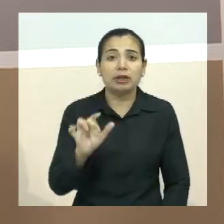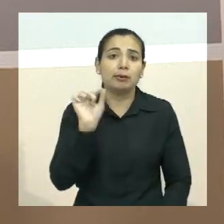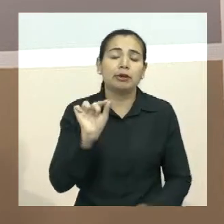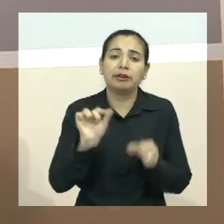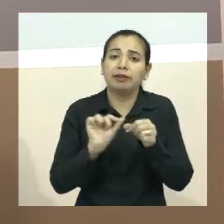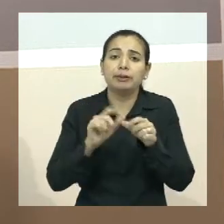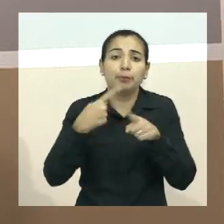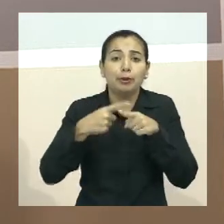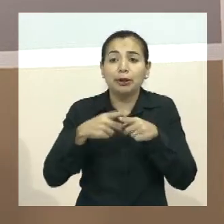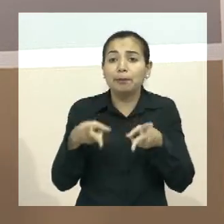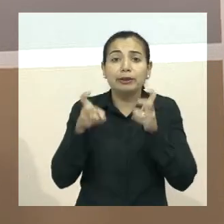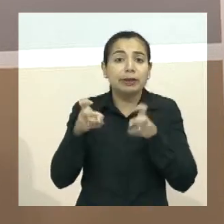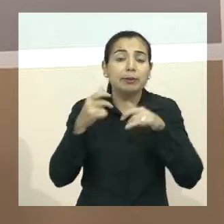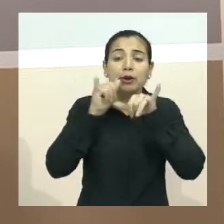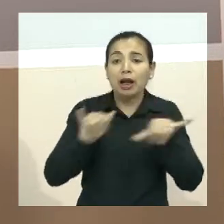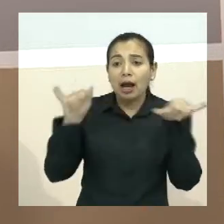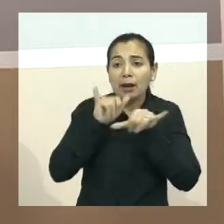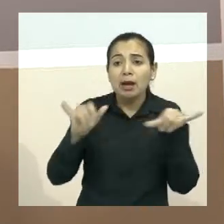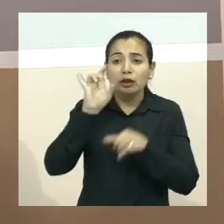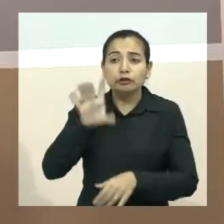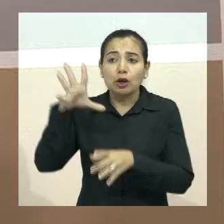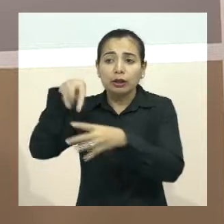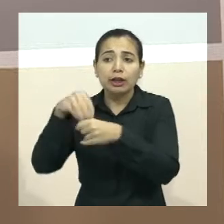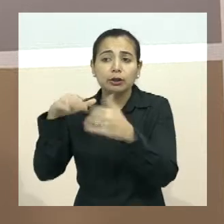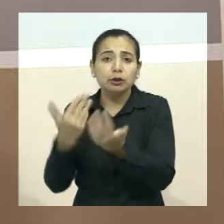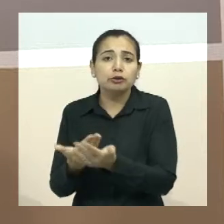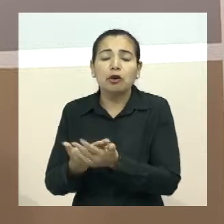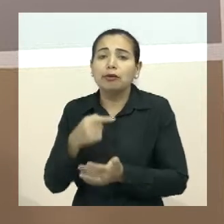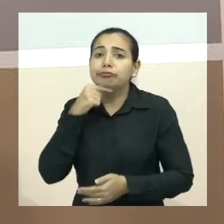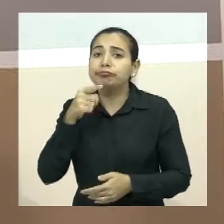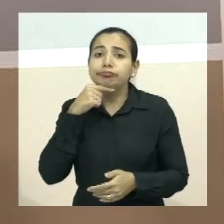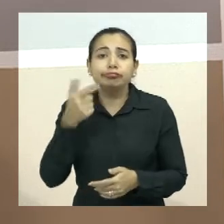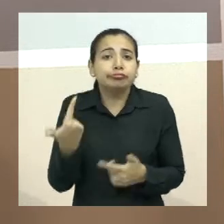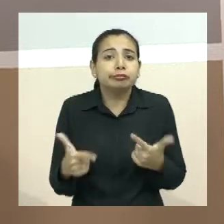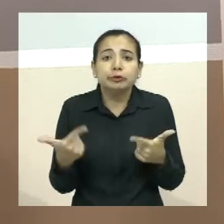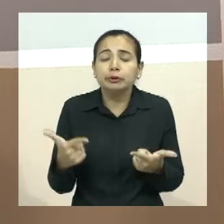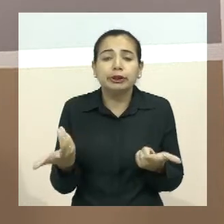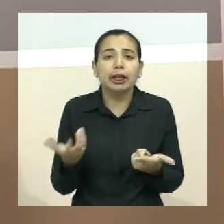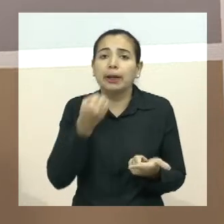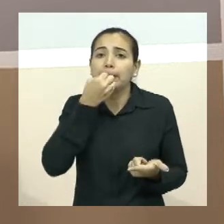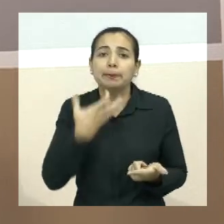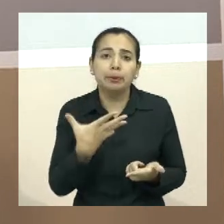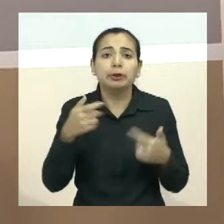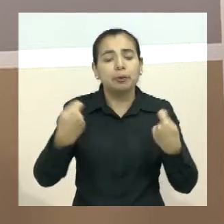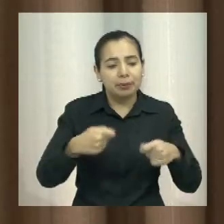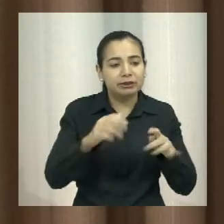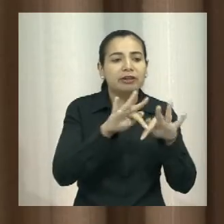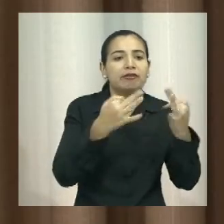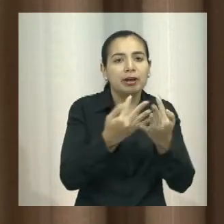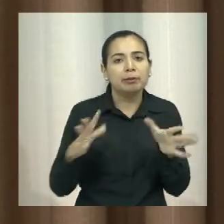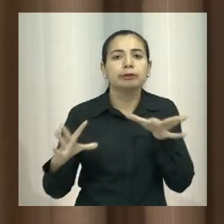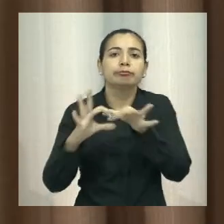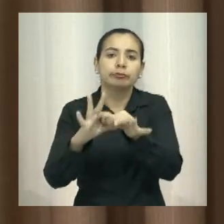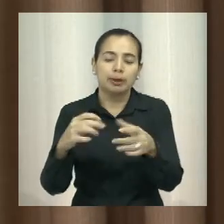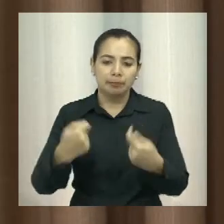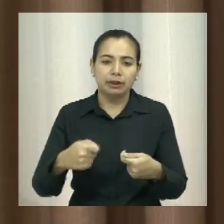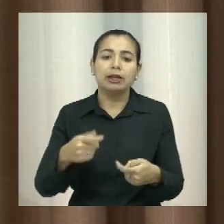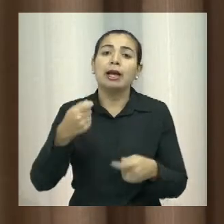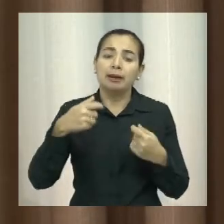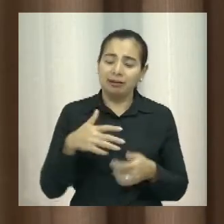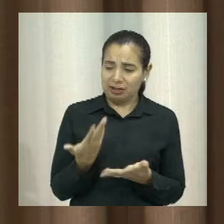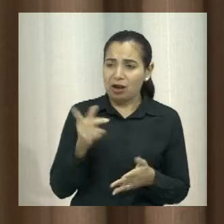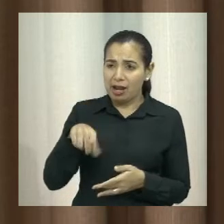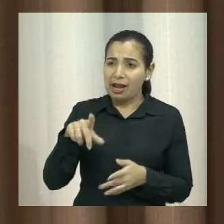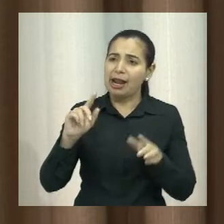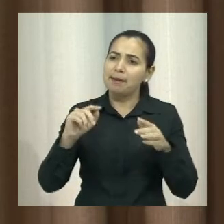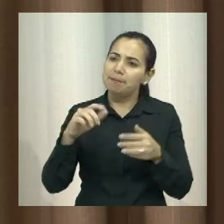não funcionam, só dentro da escola não. A família precisa estar inserida dentro desse processo. E com isso a participação de todos, né? Porque